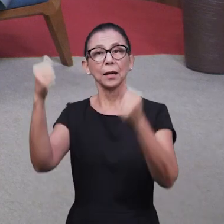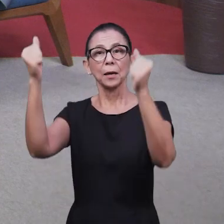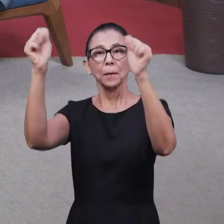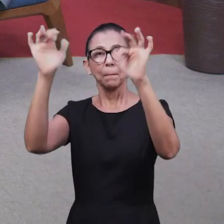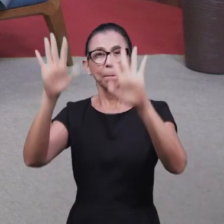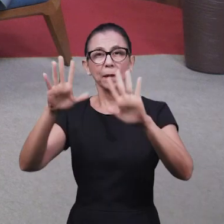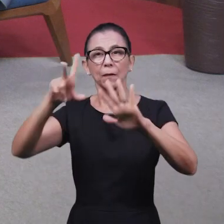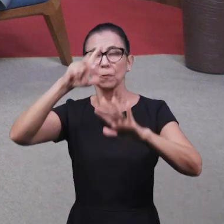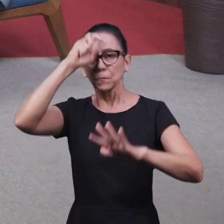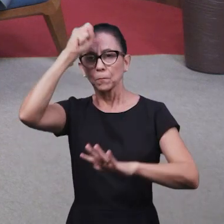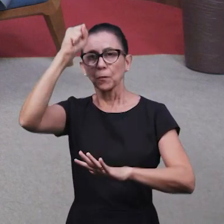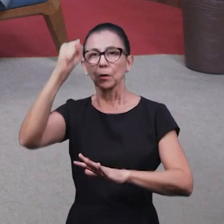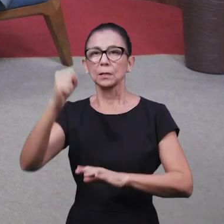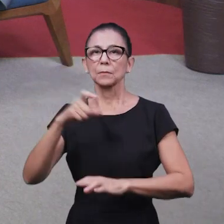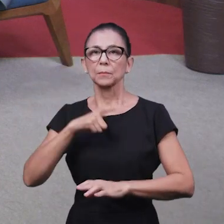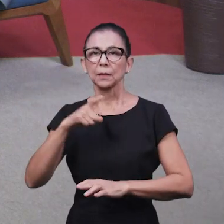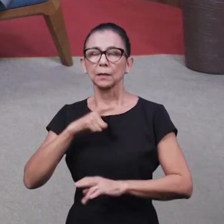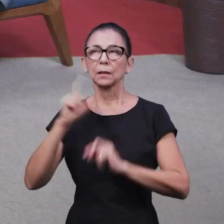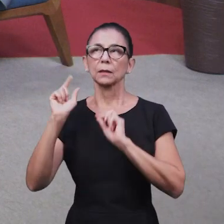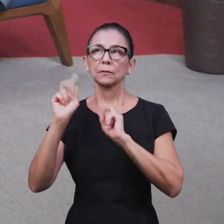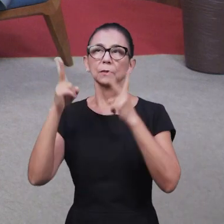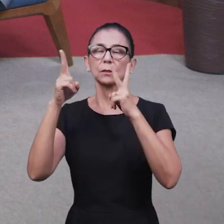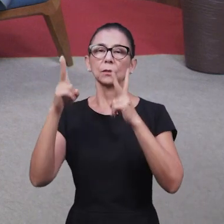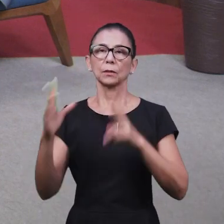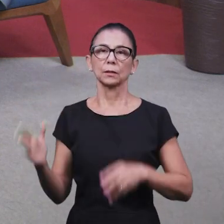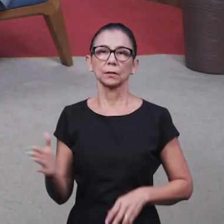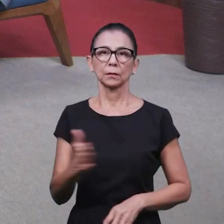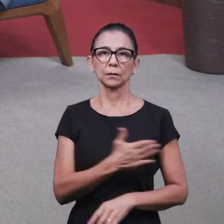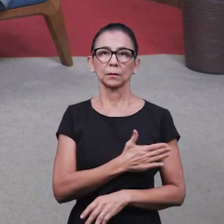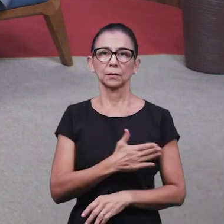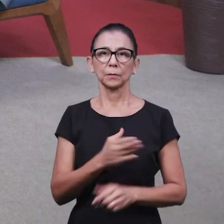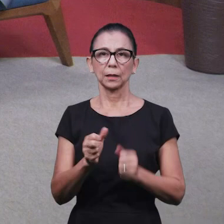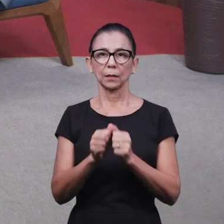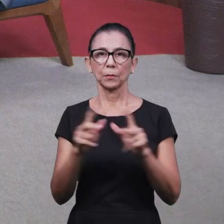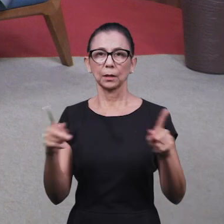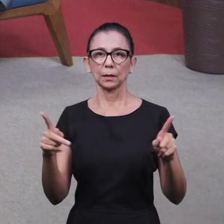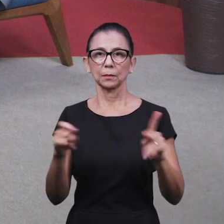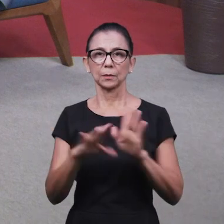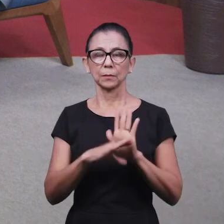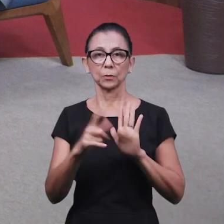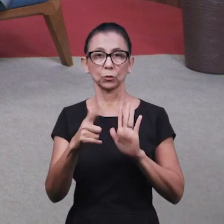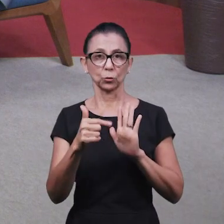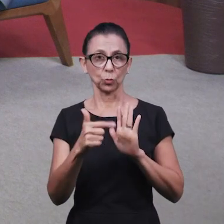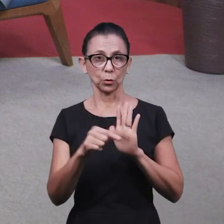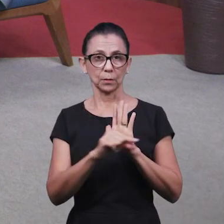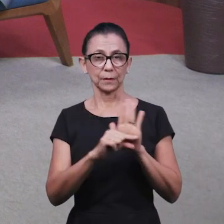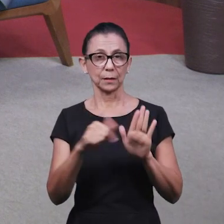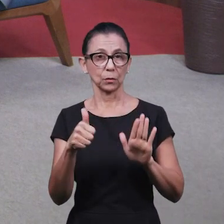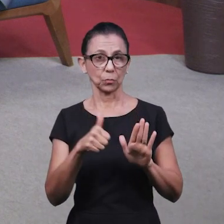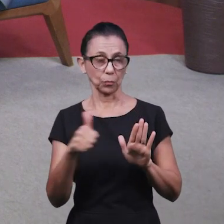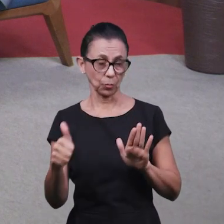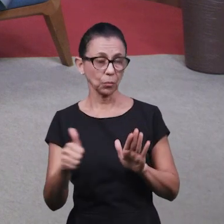força para a vitória. E que o texto de Apocalipse 12, 11, quando diz, eles venceram